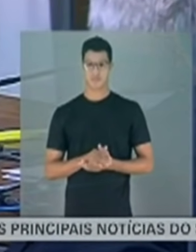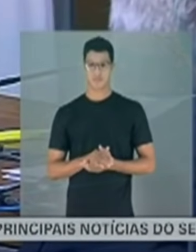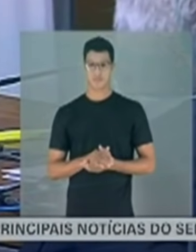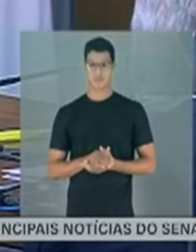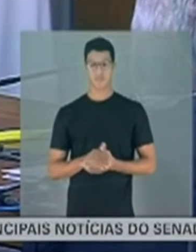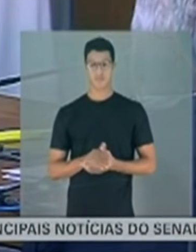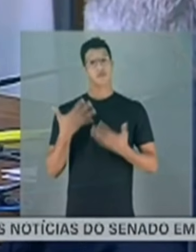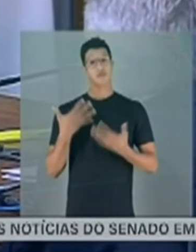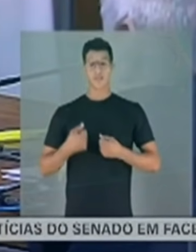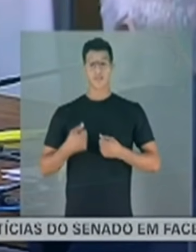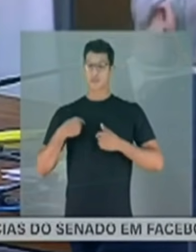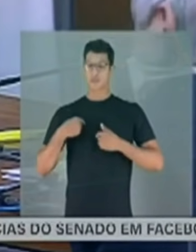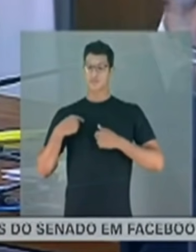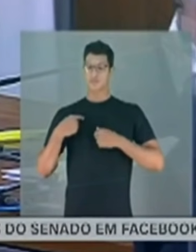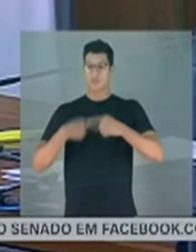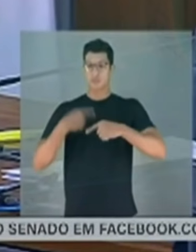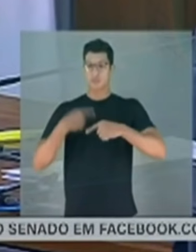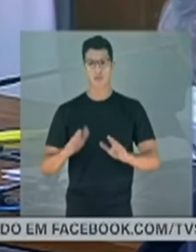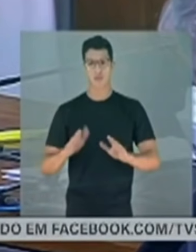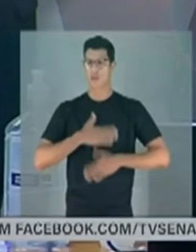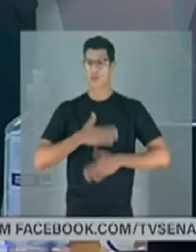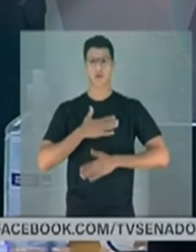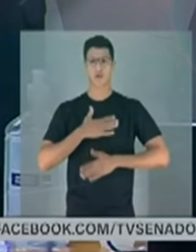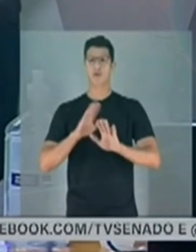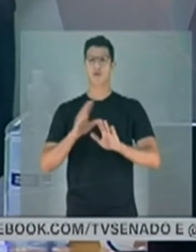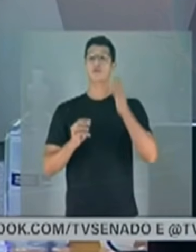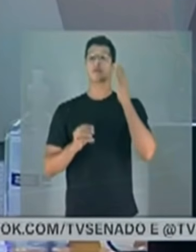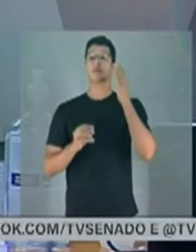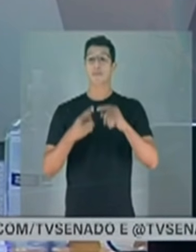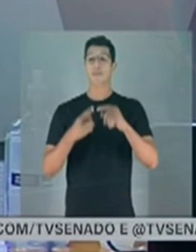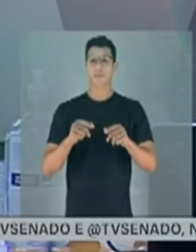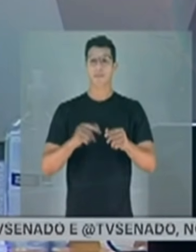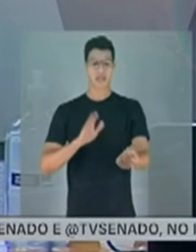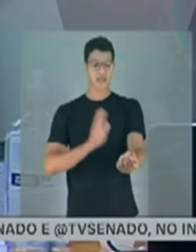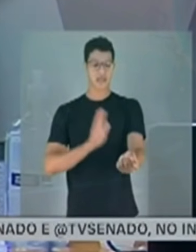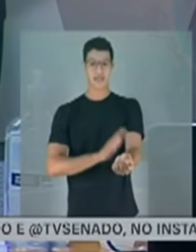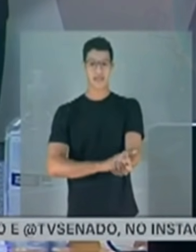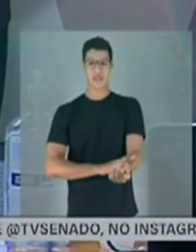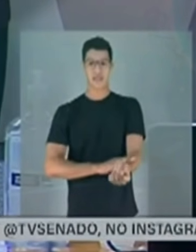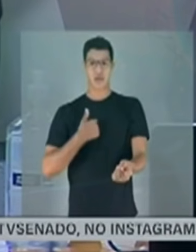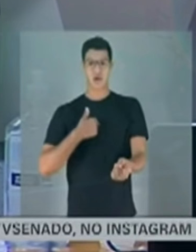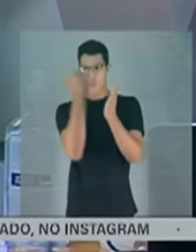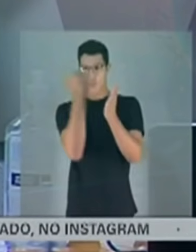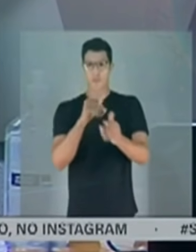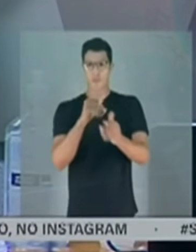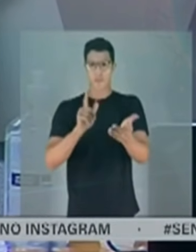Vamos desenrolar o fio. Não é que está tranquilo. Sabe por quê? Porque para pegar aqui e dizer que eu não cumpro palavra, está